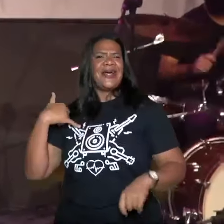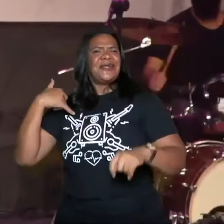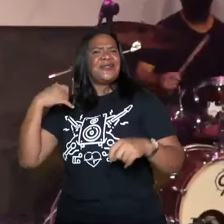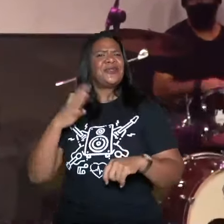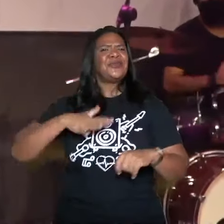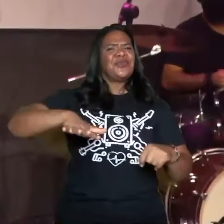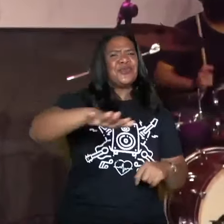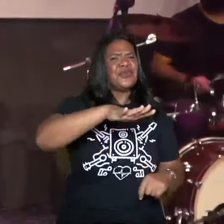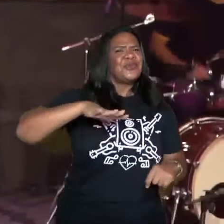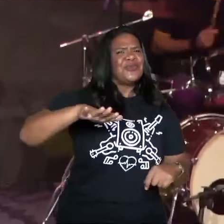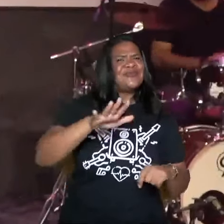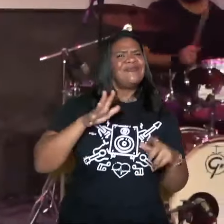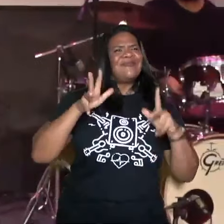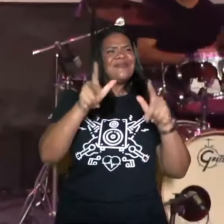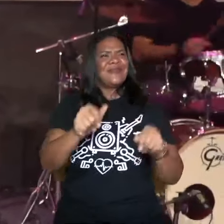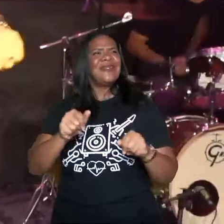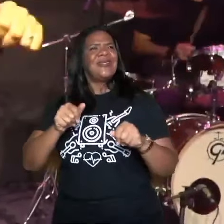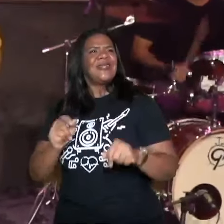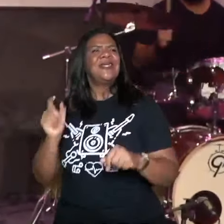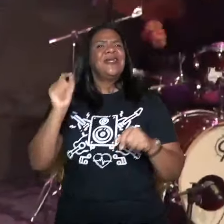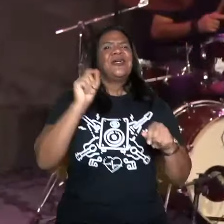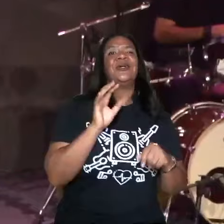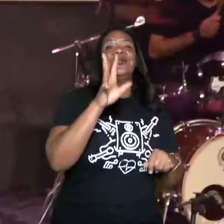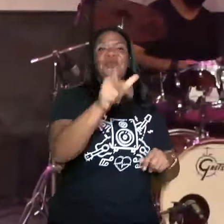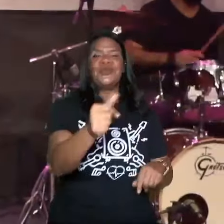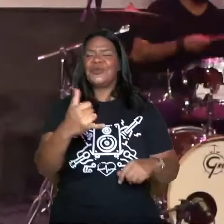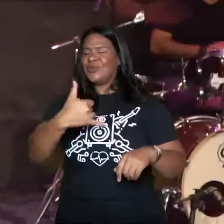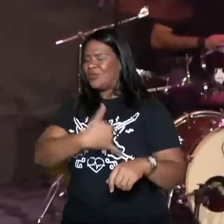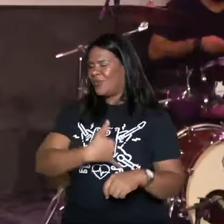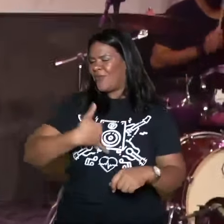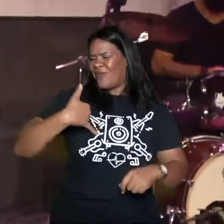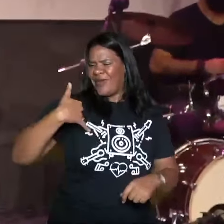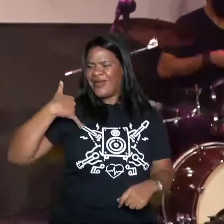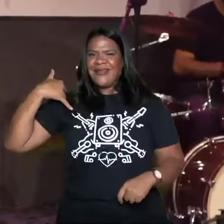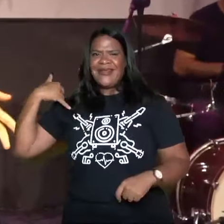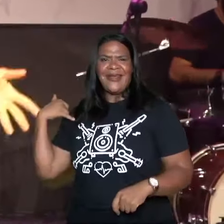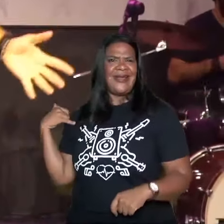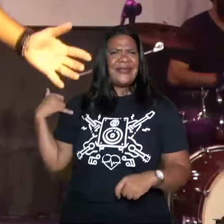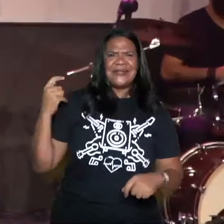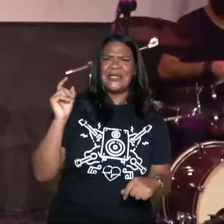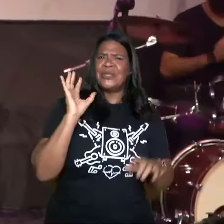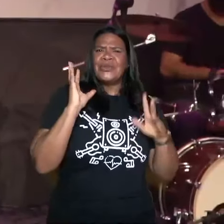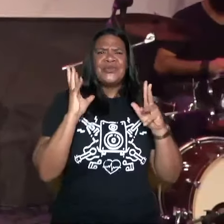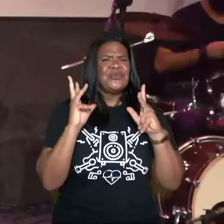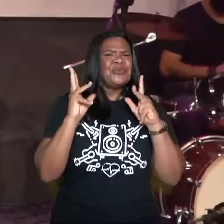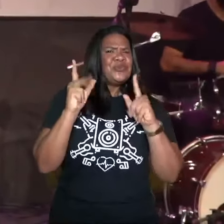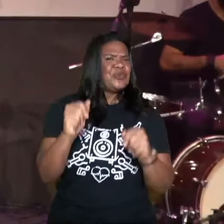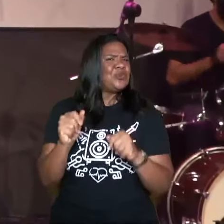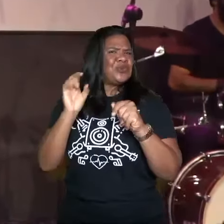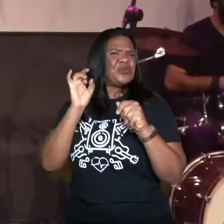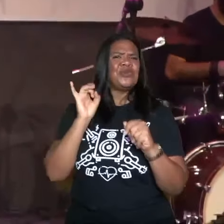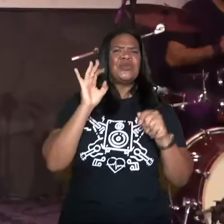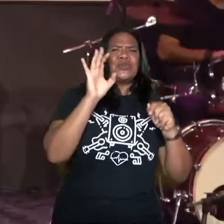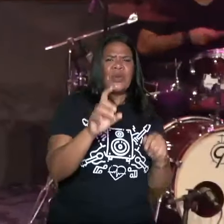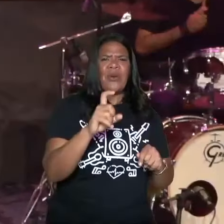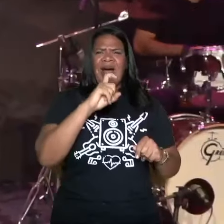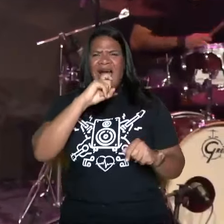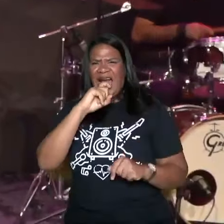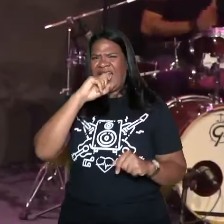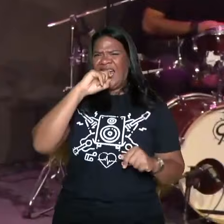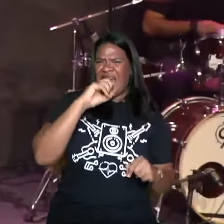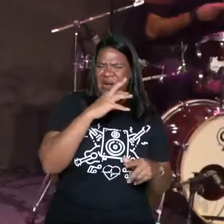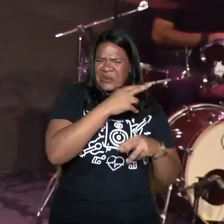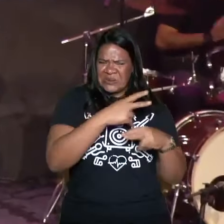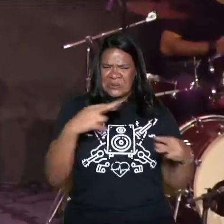dizia. Mas o resto é só vaidade, só vaidade, só vaidade, já